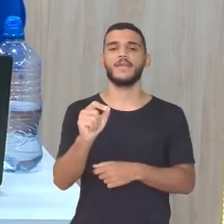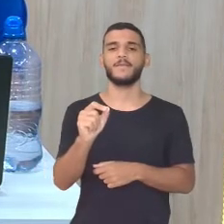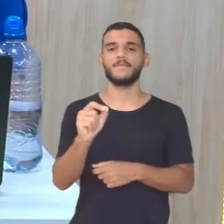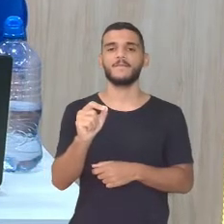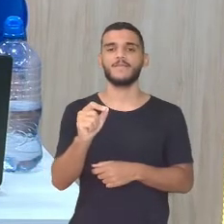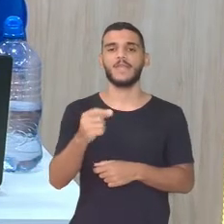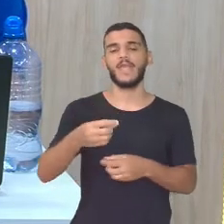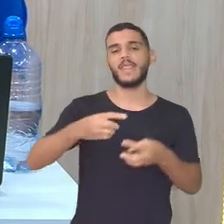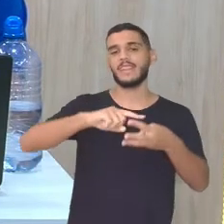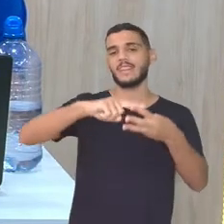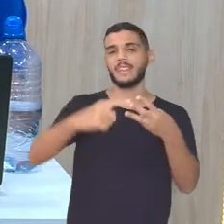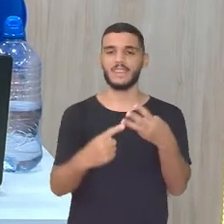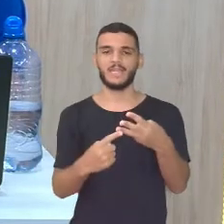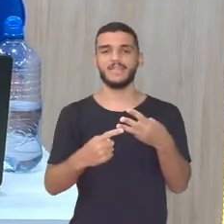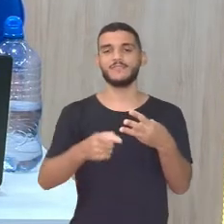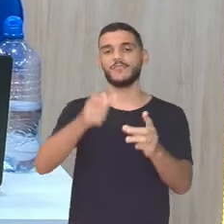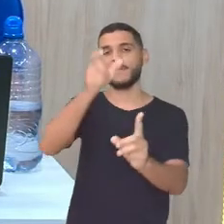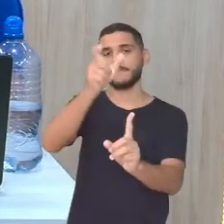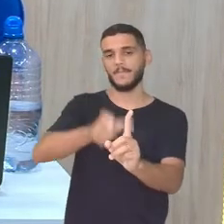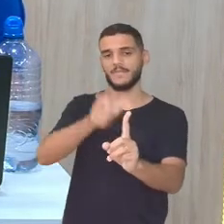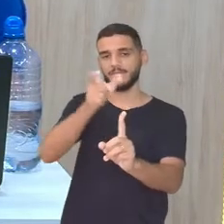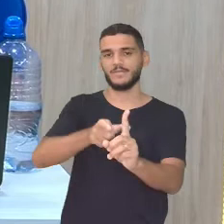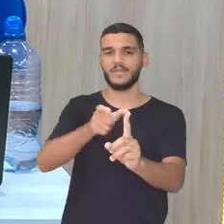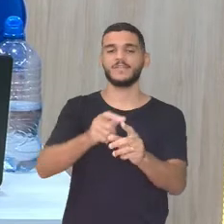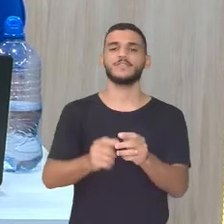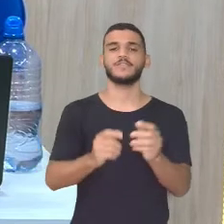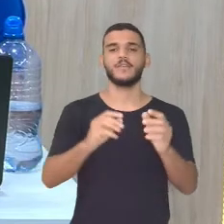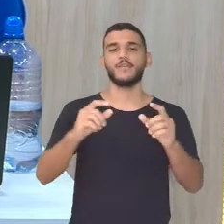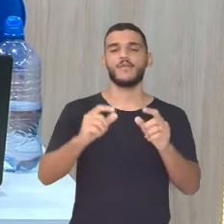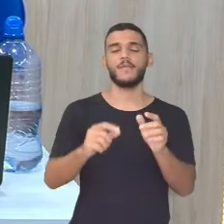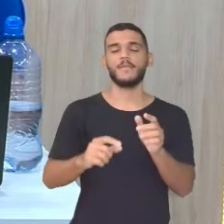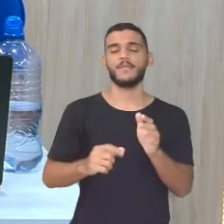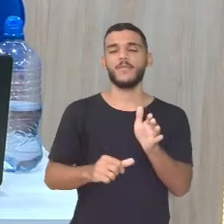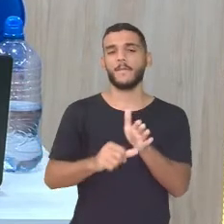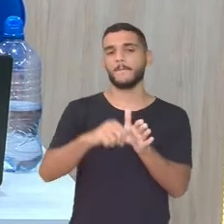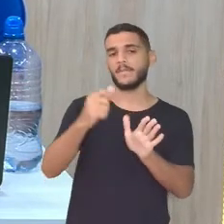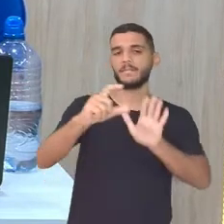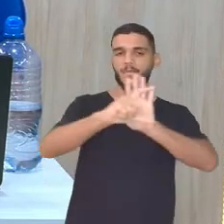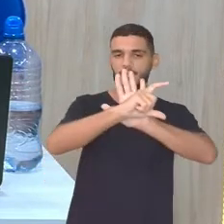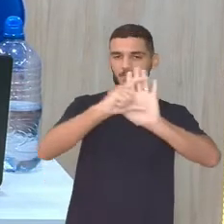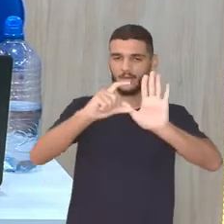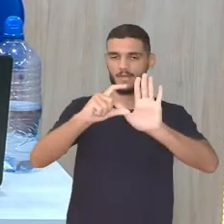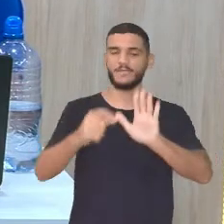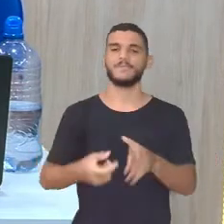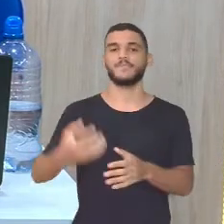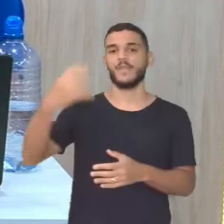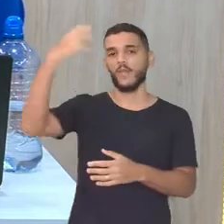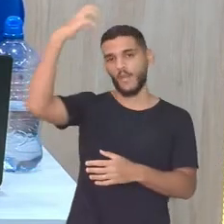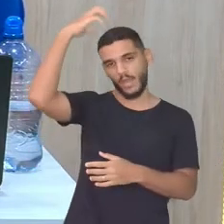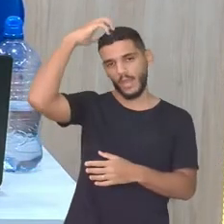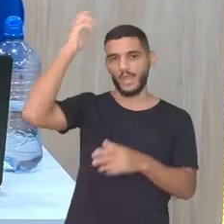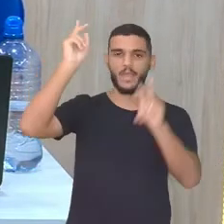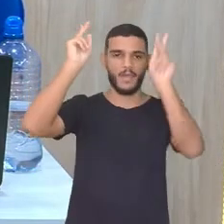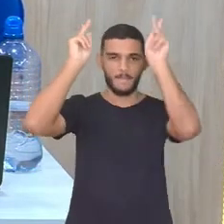menos 3 personagens já nesse primeiro parágrafo. O rei, a princesa, que era filha do rei,